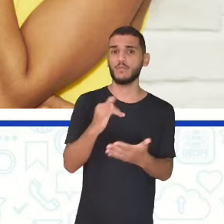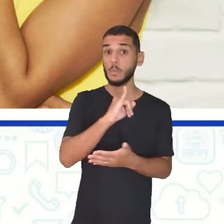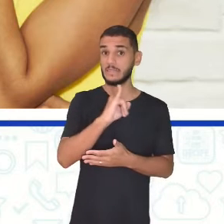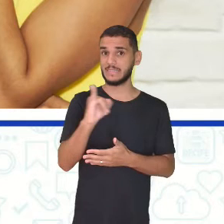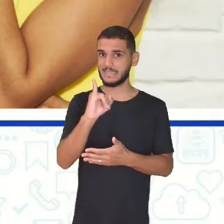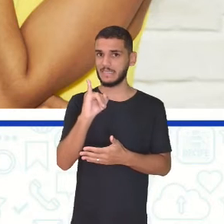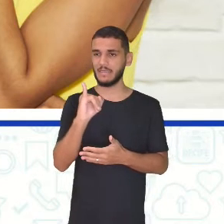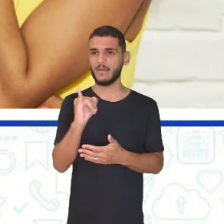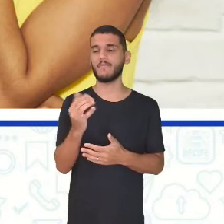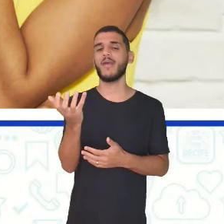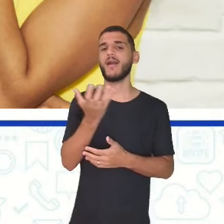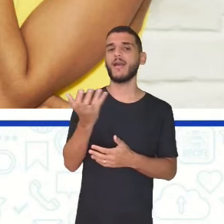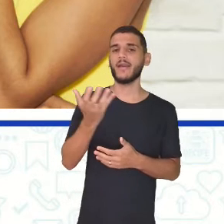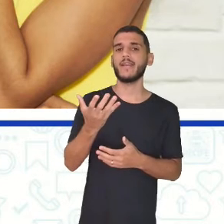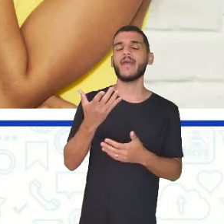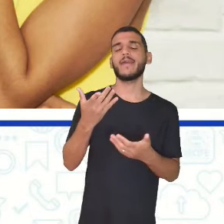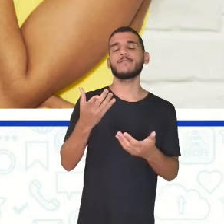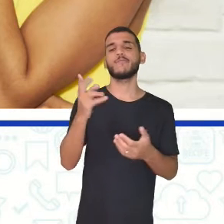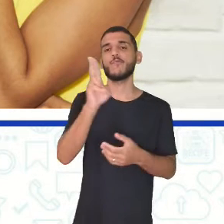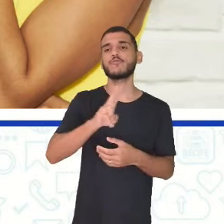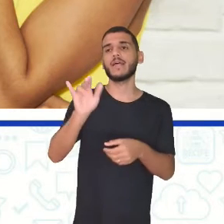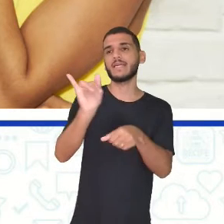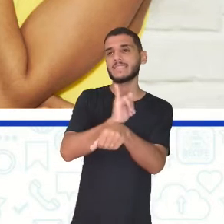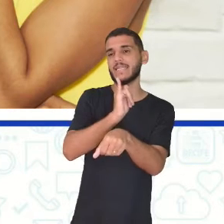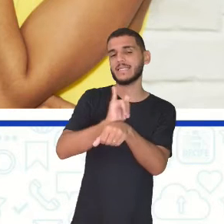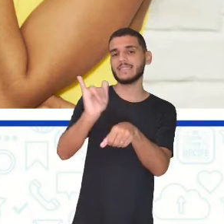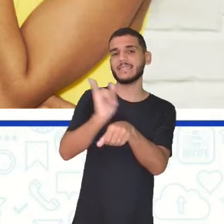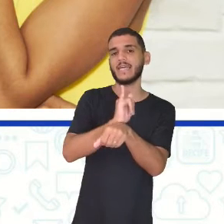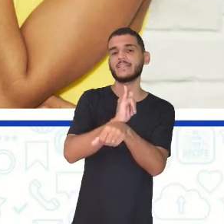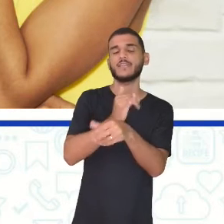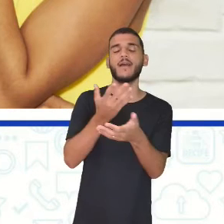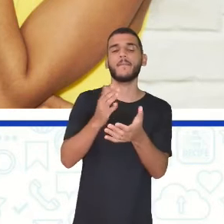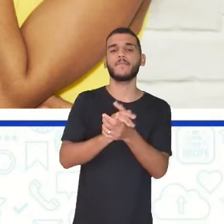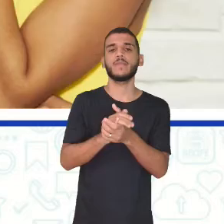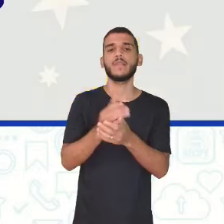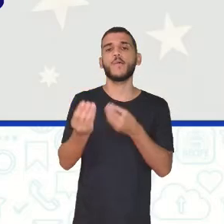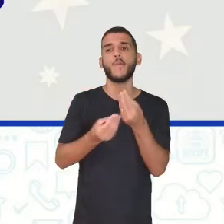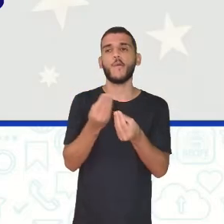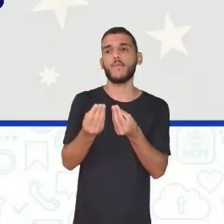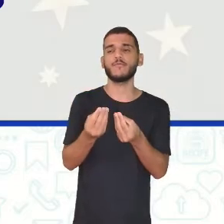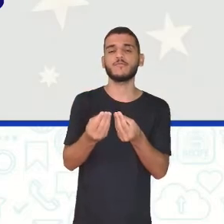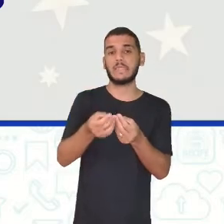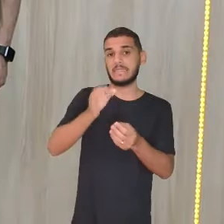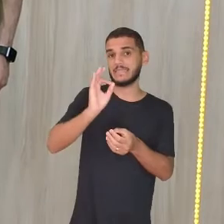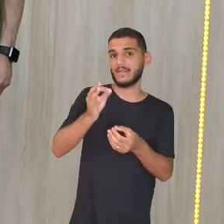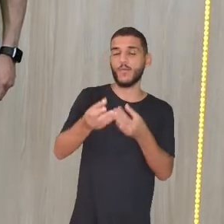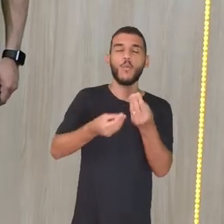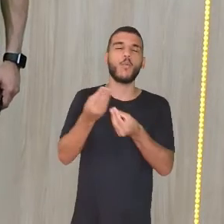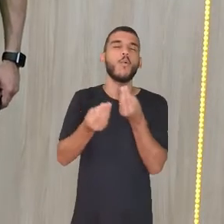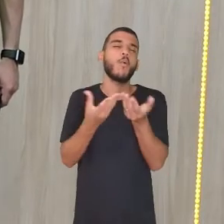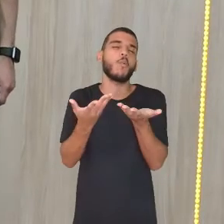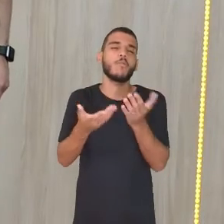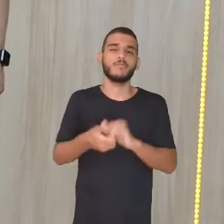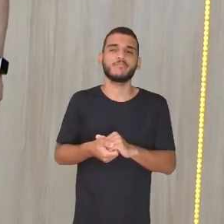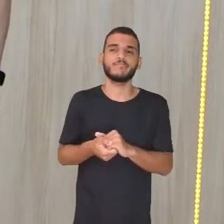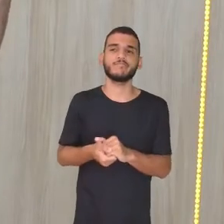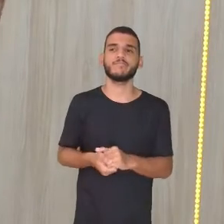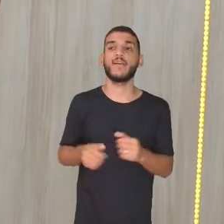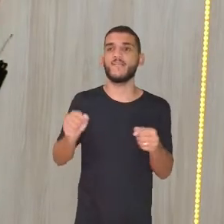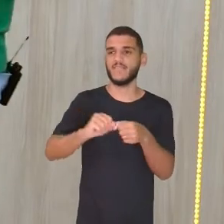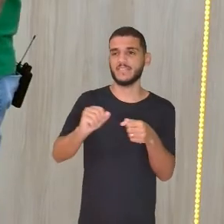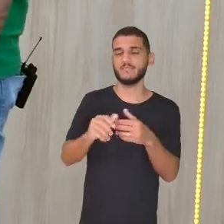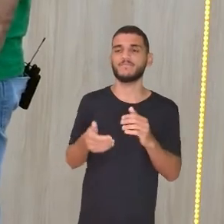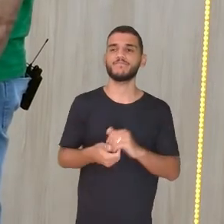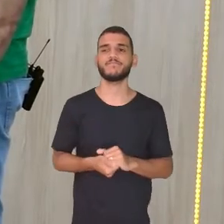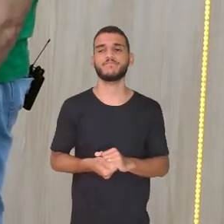aí, se a gente quiser fazer esse cálculo aí de forma exata, como é que ficaria? Bora fazer? Vamos